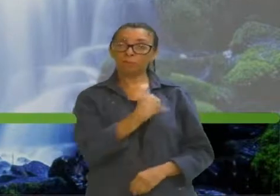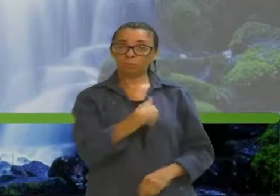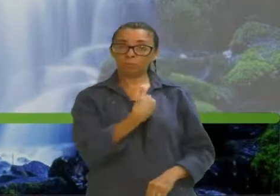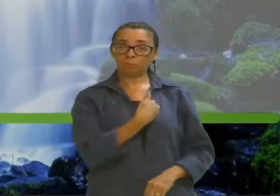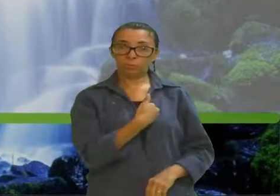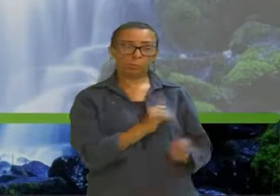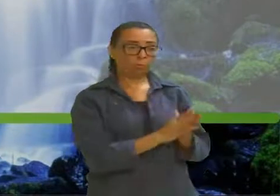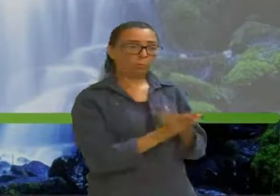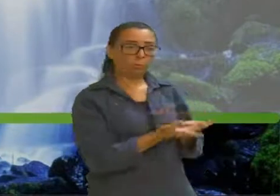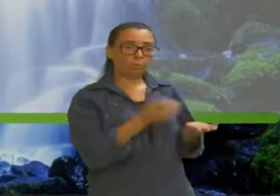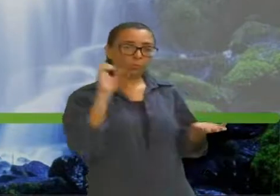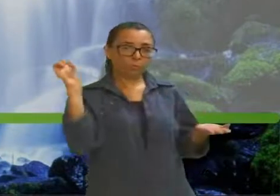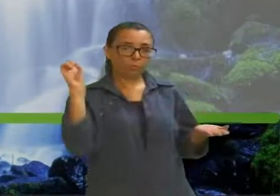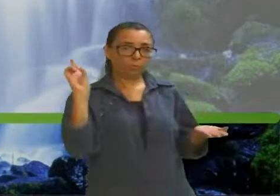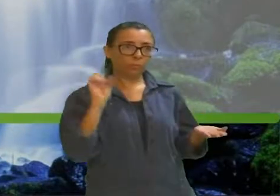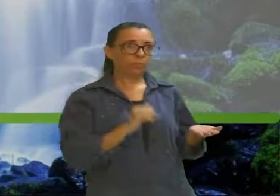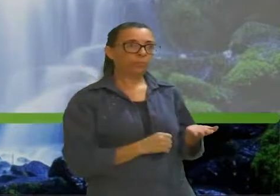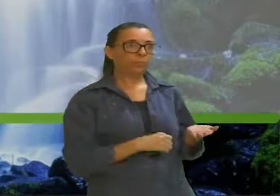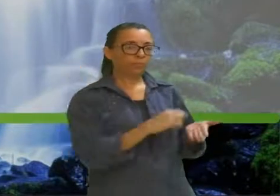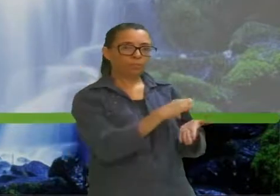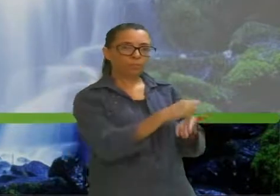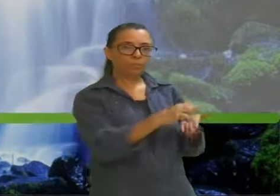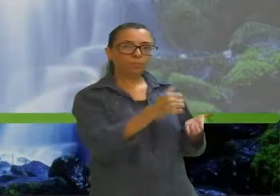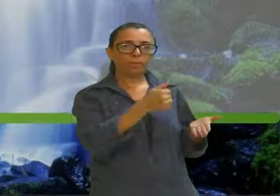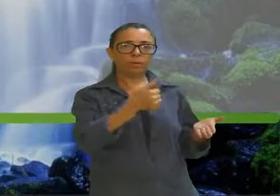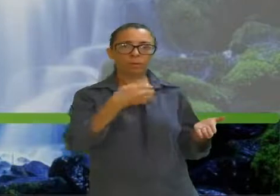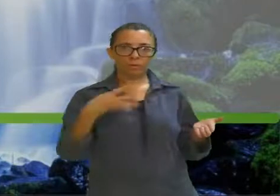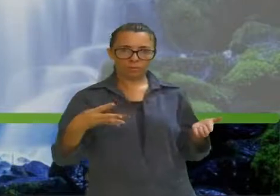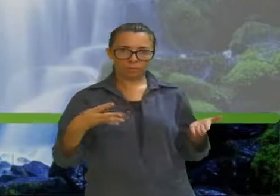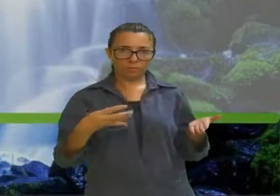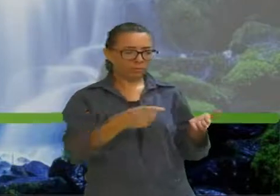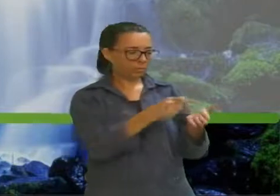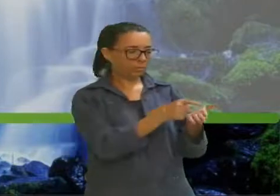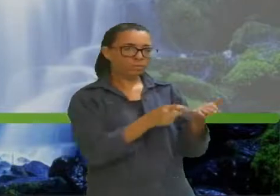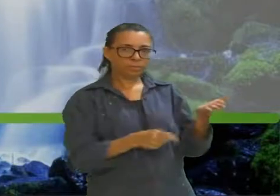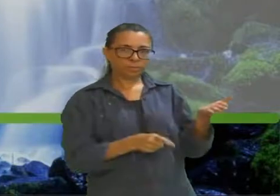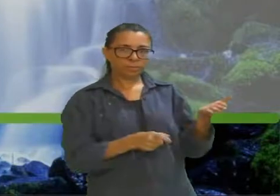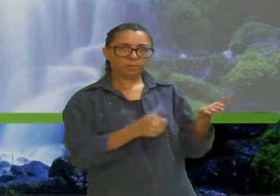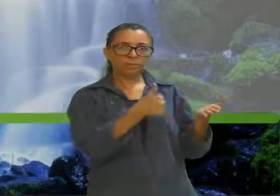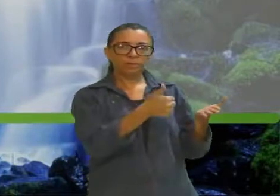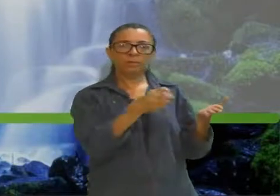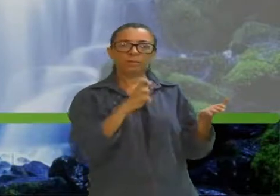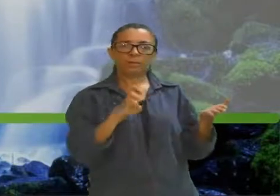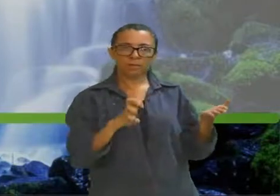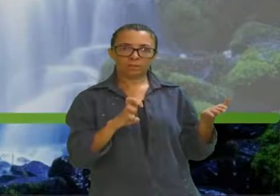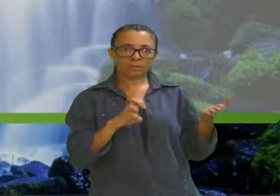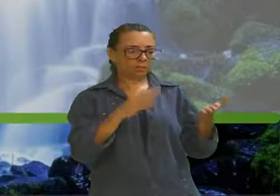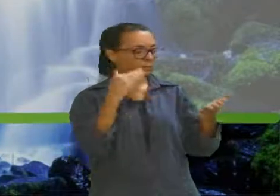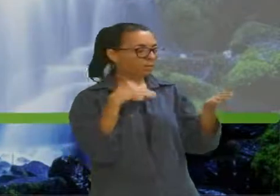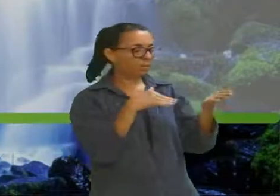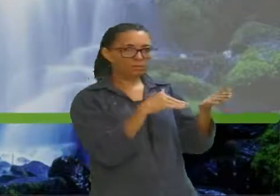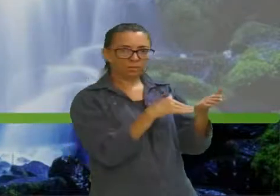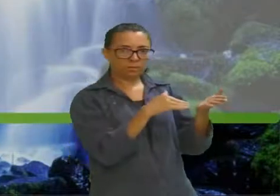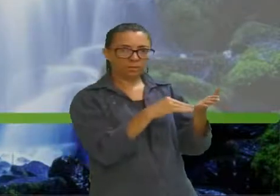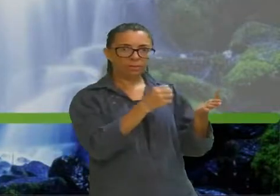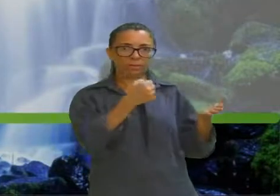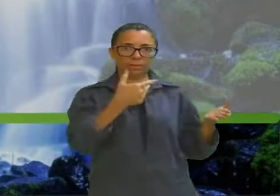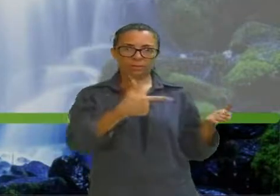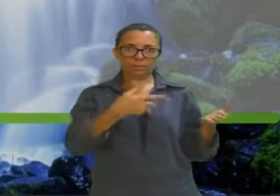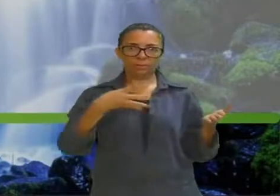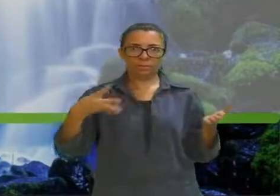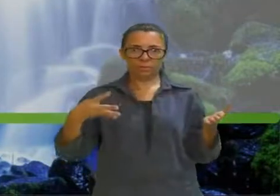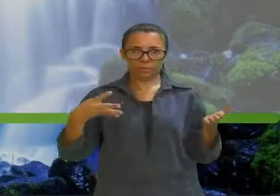versos de número 15 e 24a. Então eu vou ler João 14, Evangelho de João